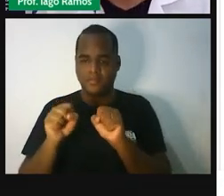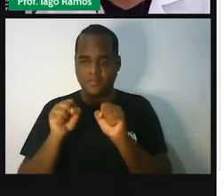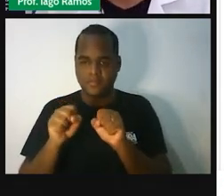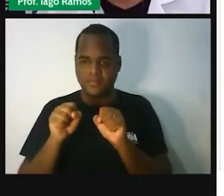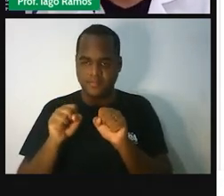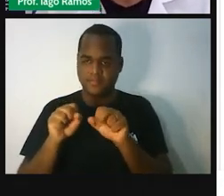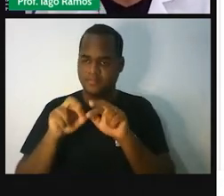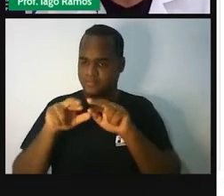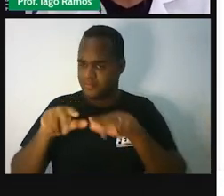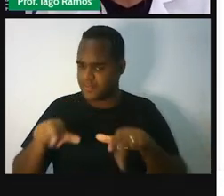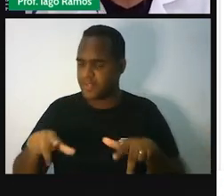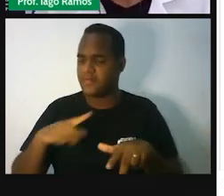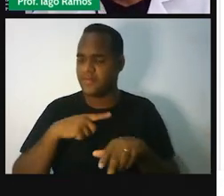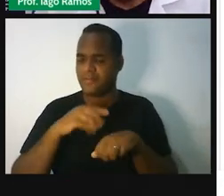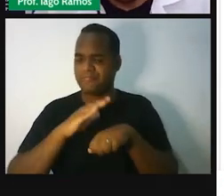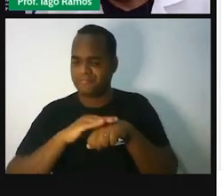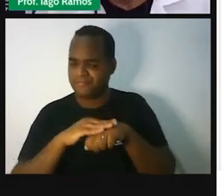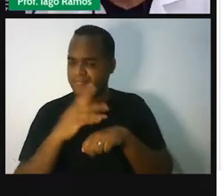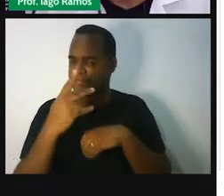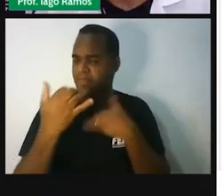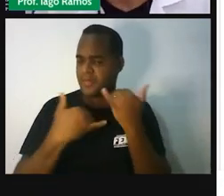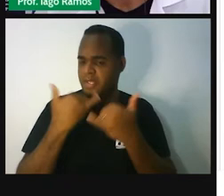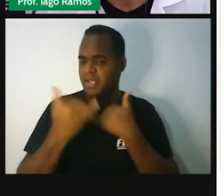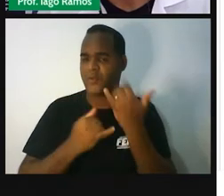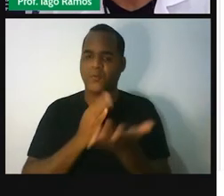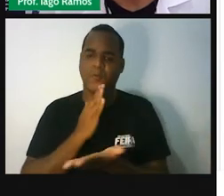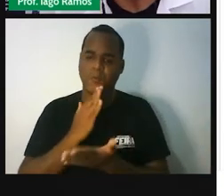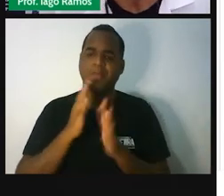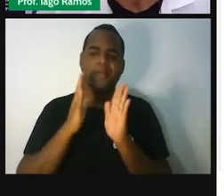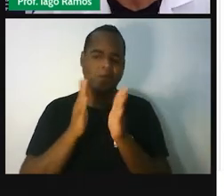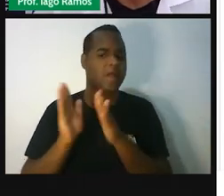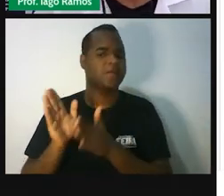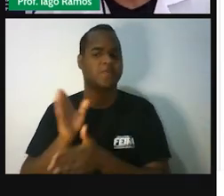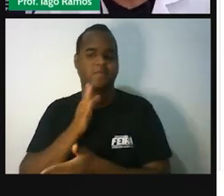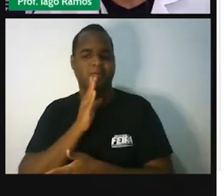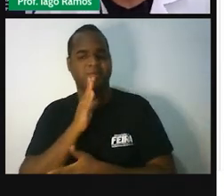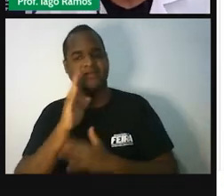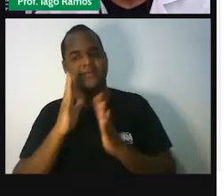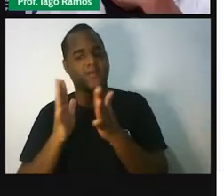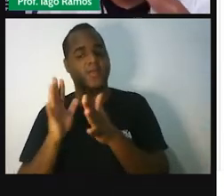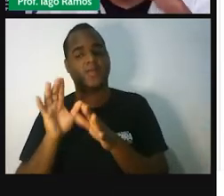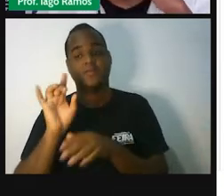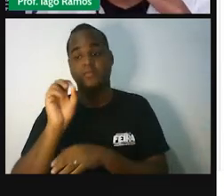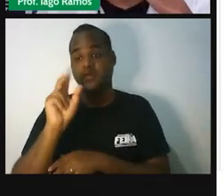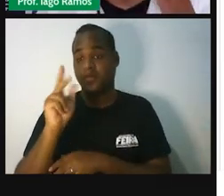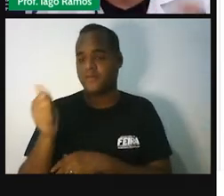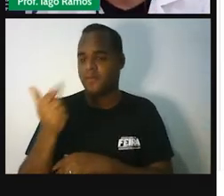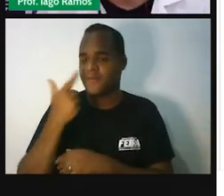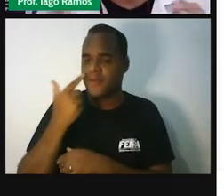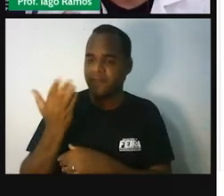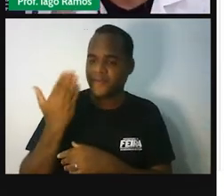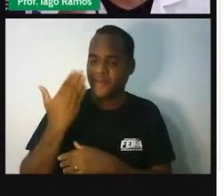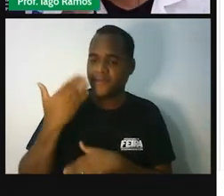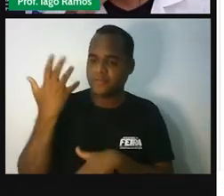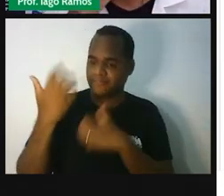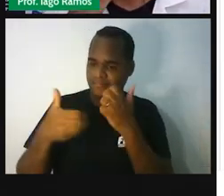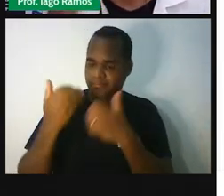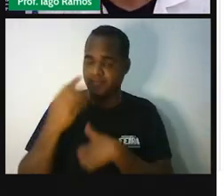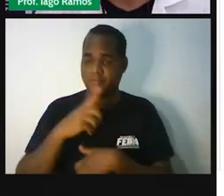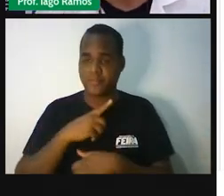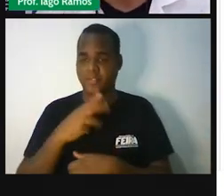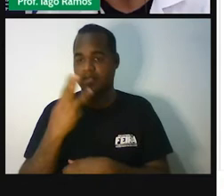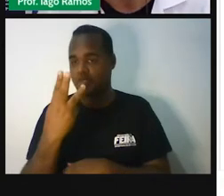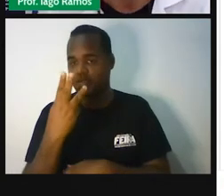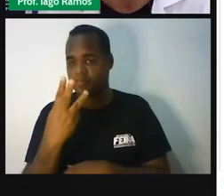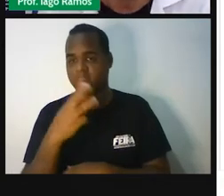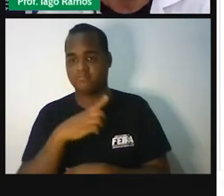com esse material, você tem mais conhecimento do que eu, beleza? Mas vamos lá, digamos que você vai fazer três pipas,